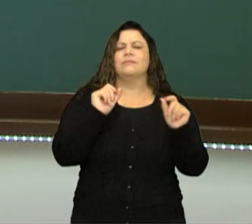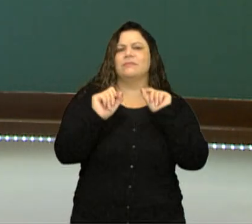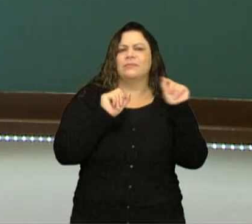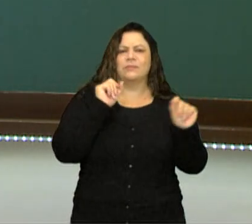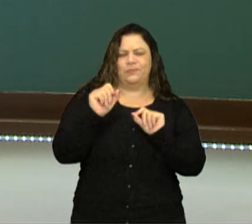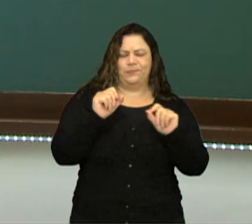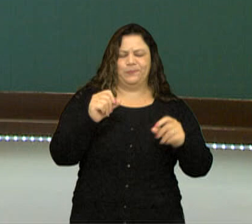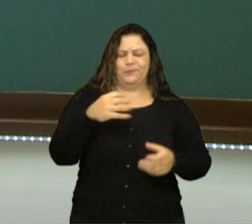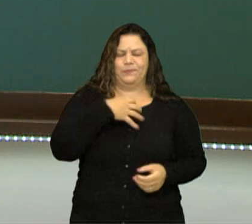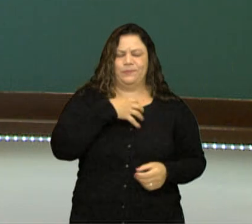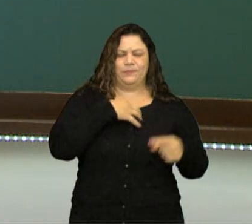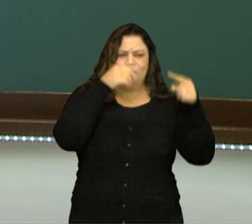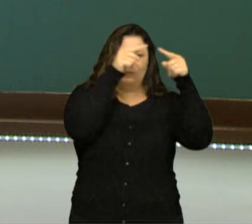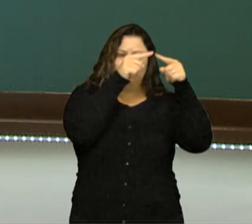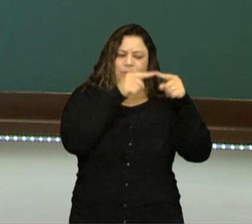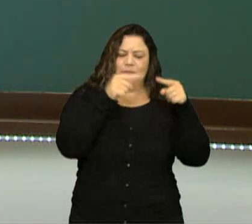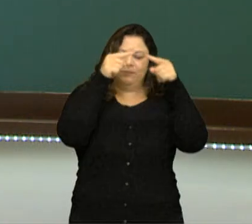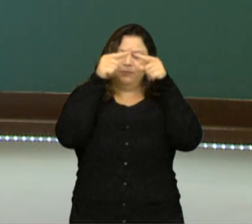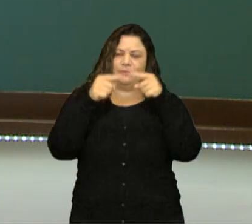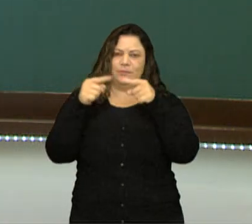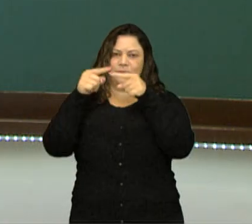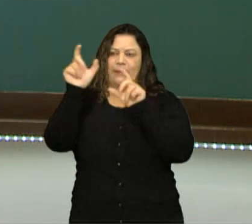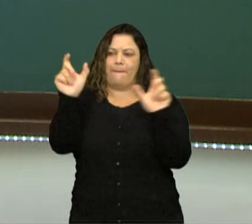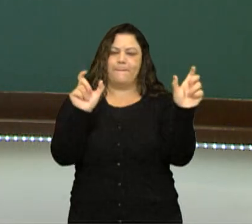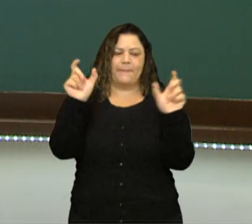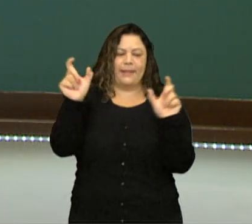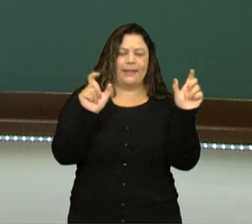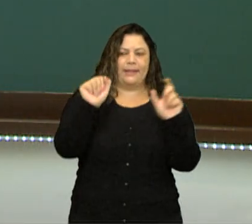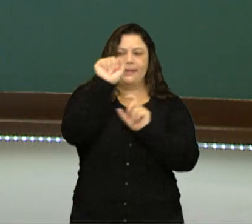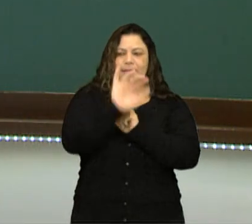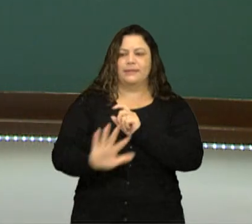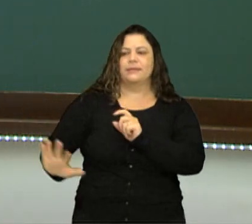essa combinação de palavras e imagens.